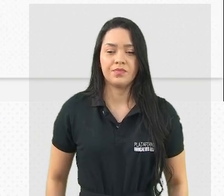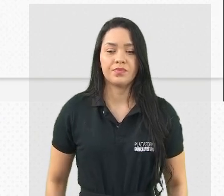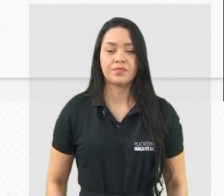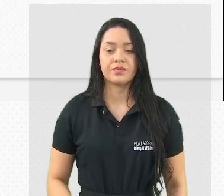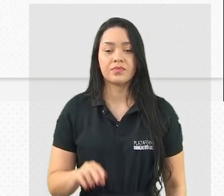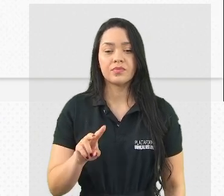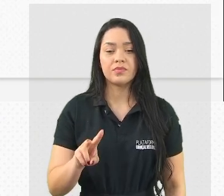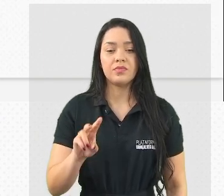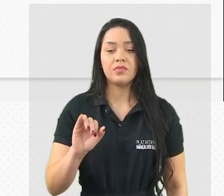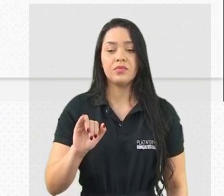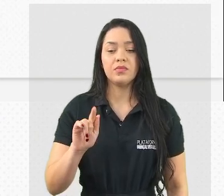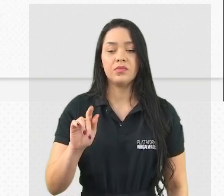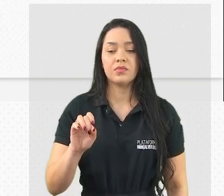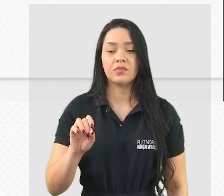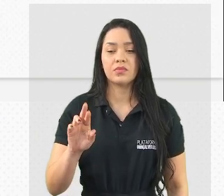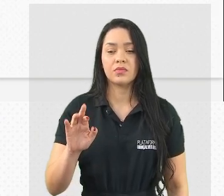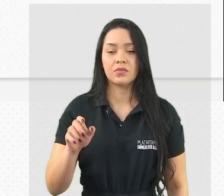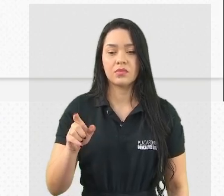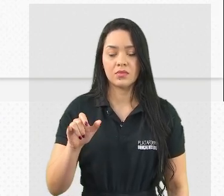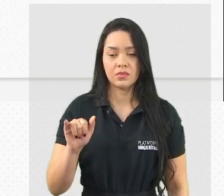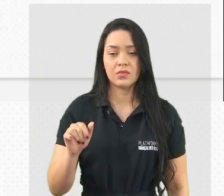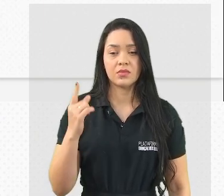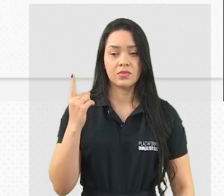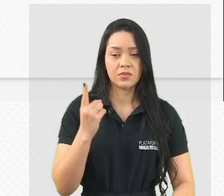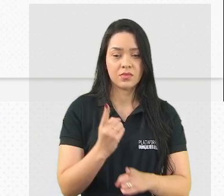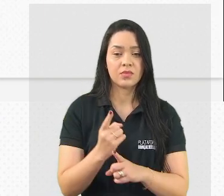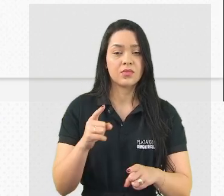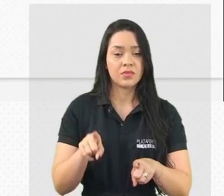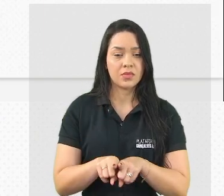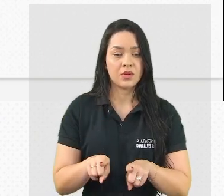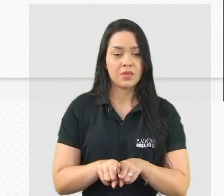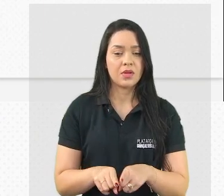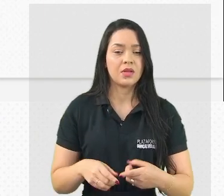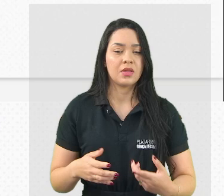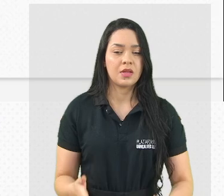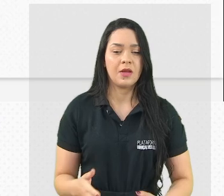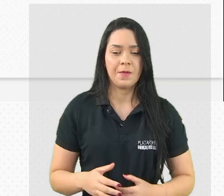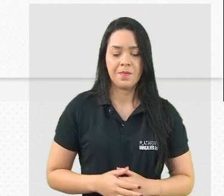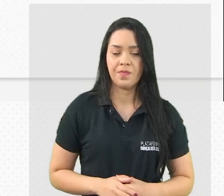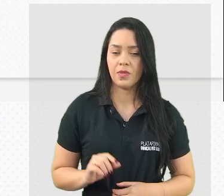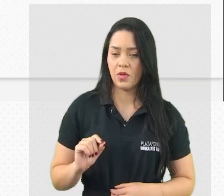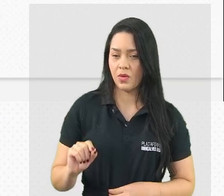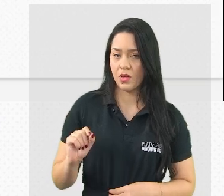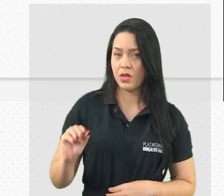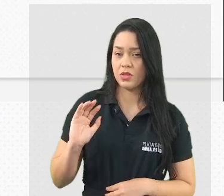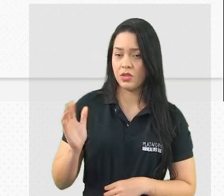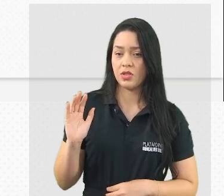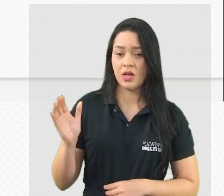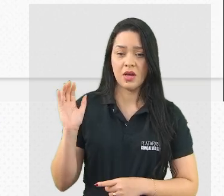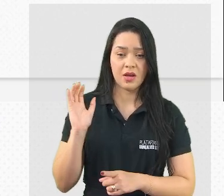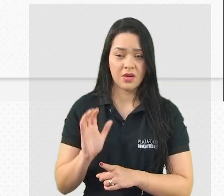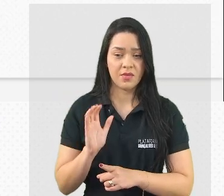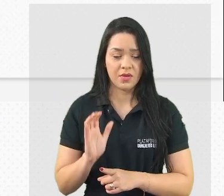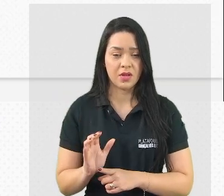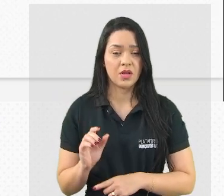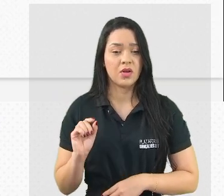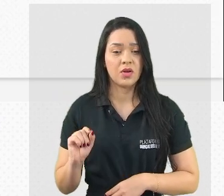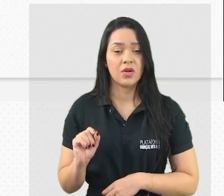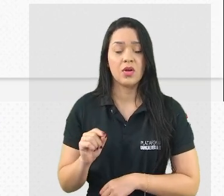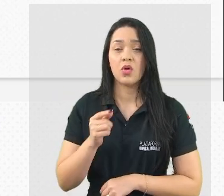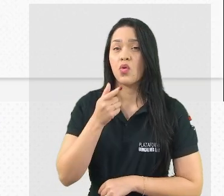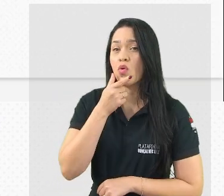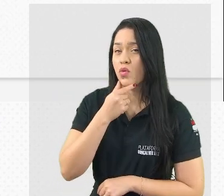Vigorexia, que é interessante. Vigorexia, vocês podem encontrar também bigorexia. Essa aqui já afeta bem, já acomete bem mais quem?